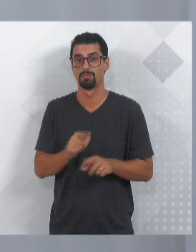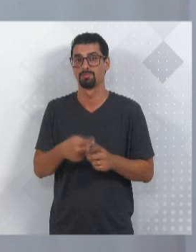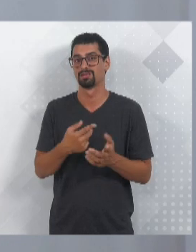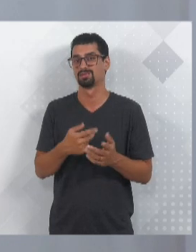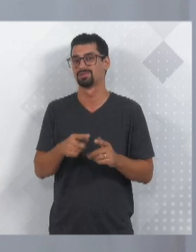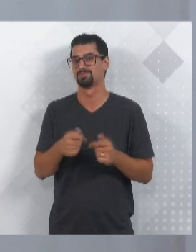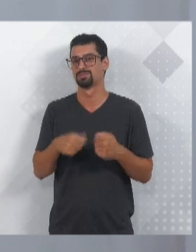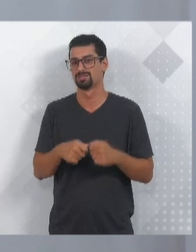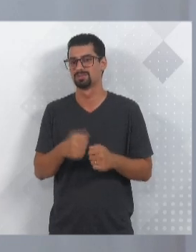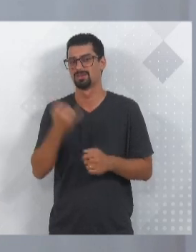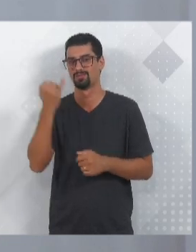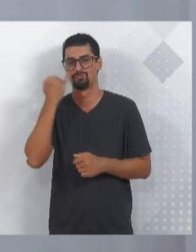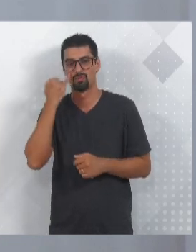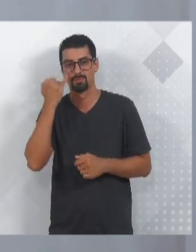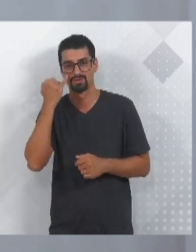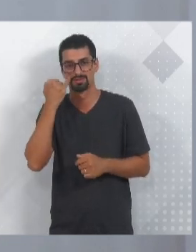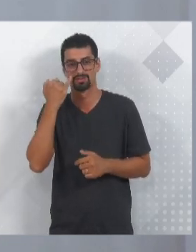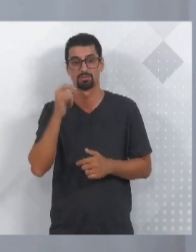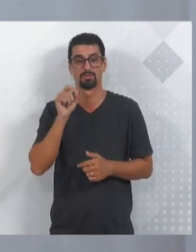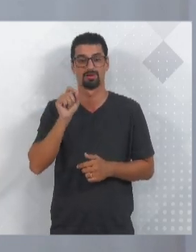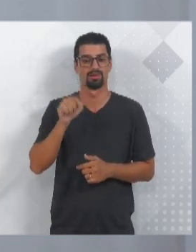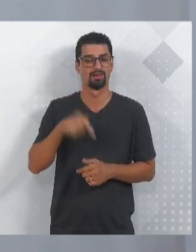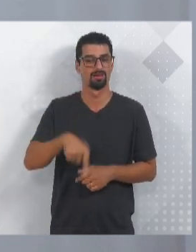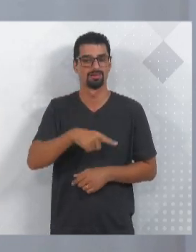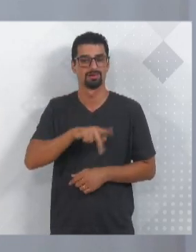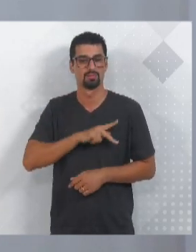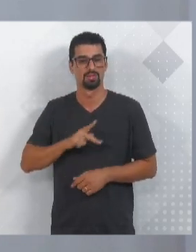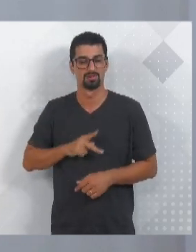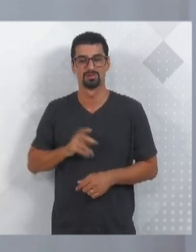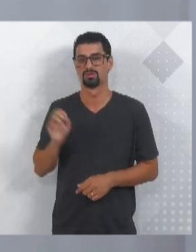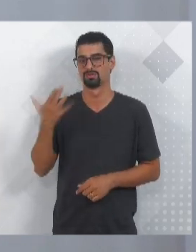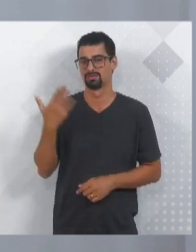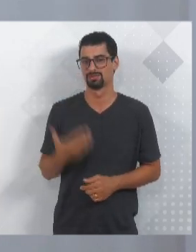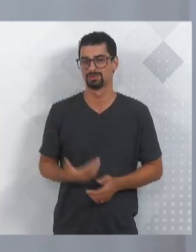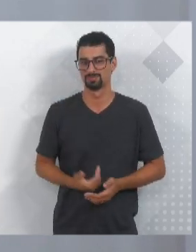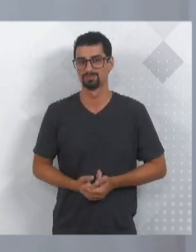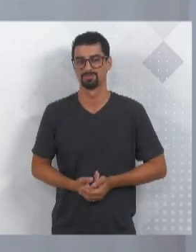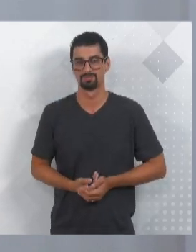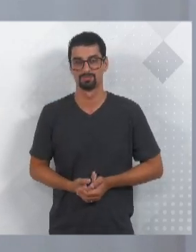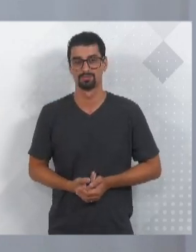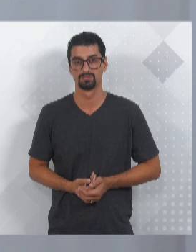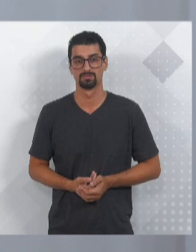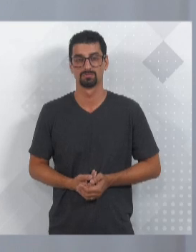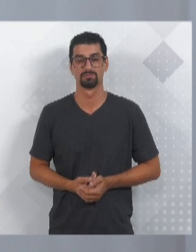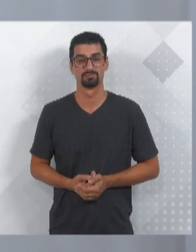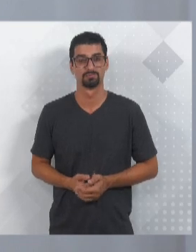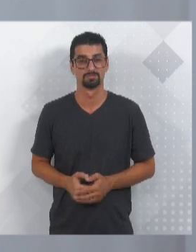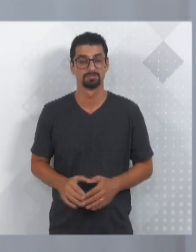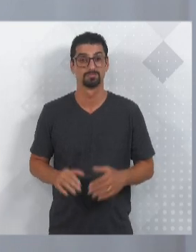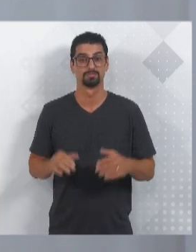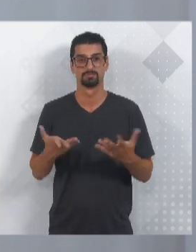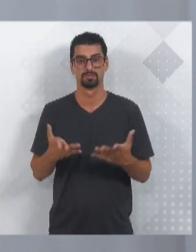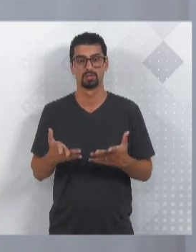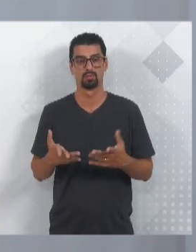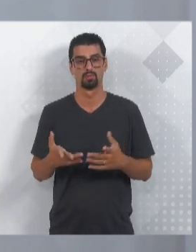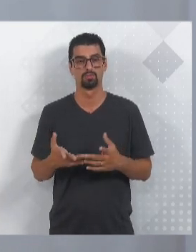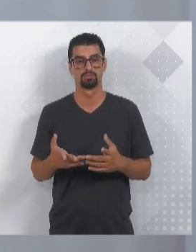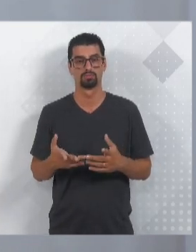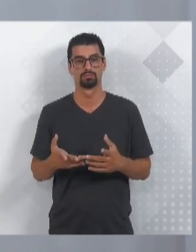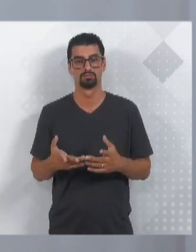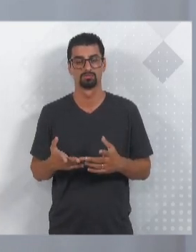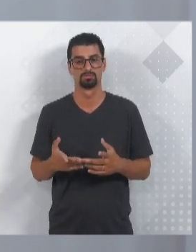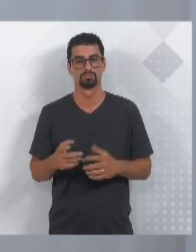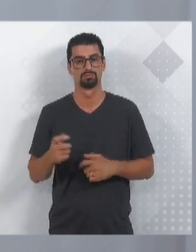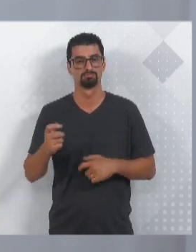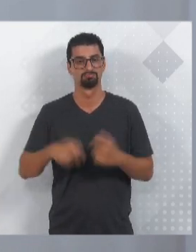dados efetivos para que essa política possa ser acionada. Então, questão de abuso, questão